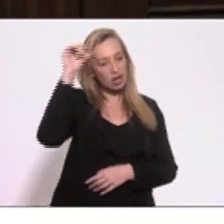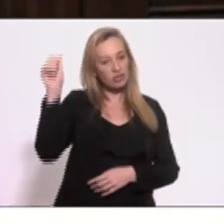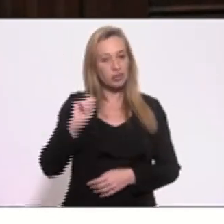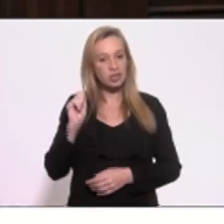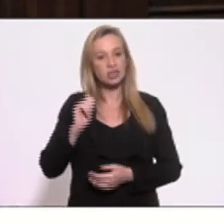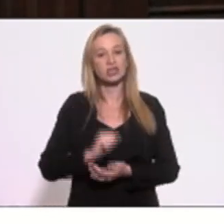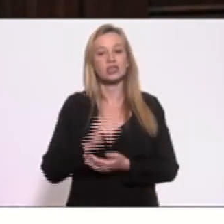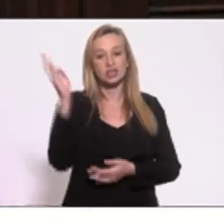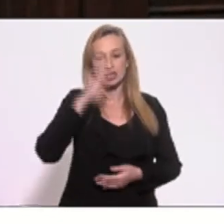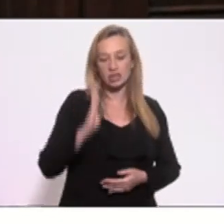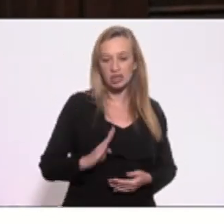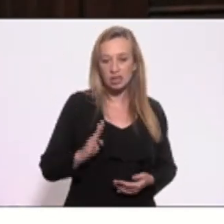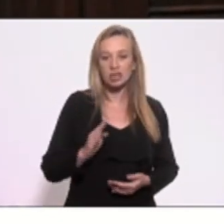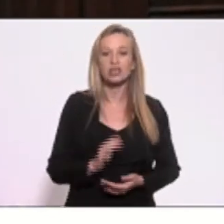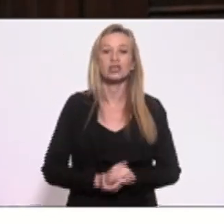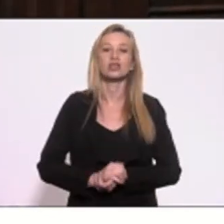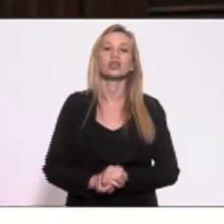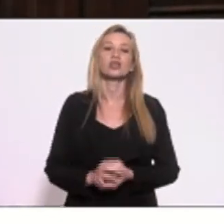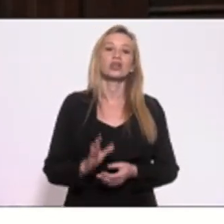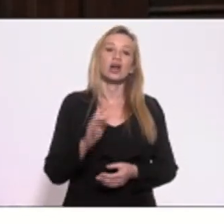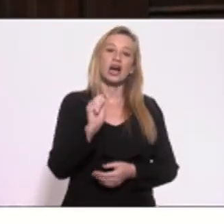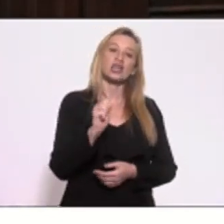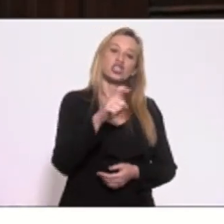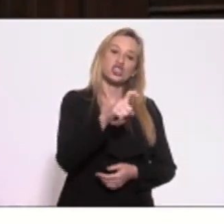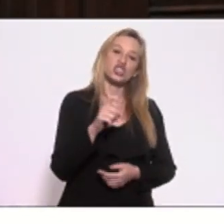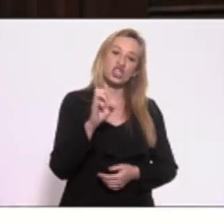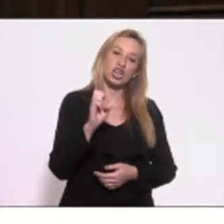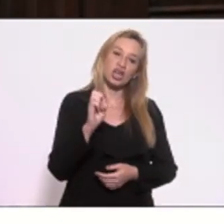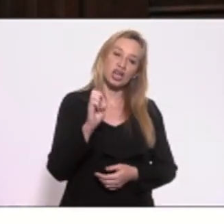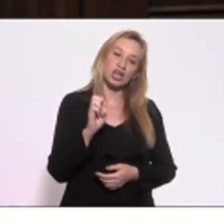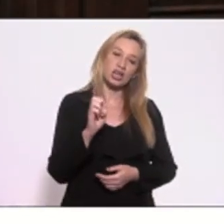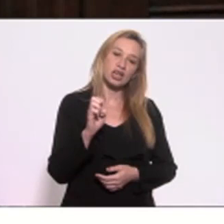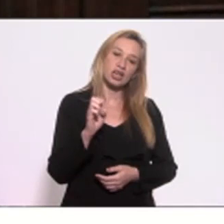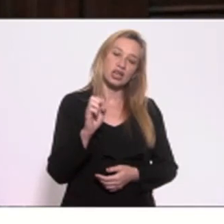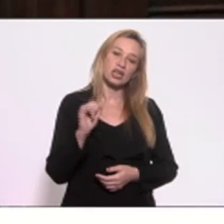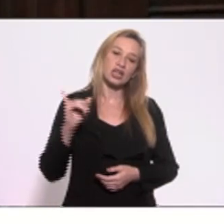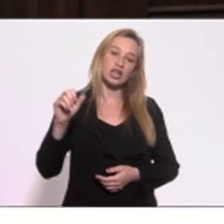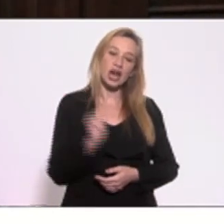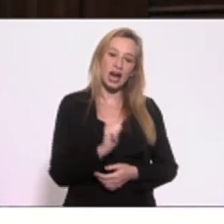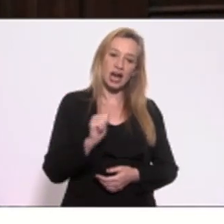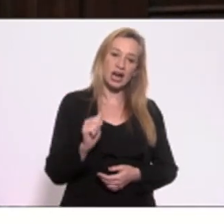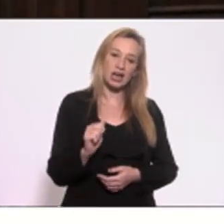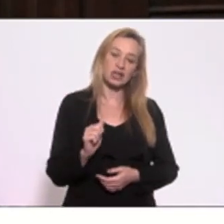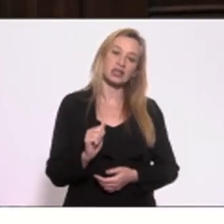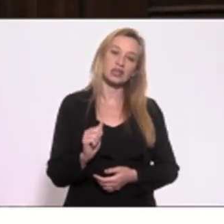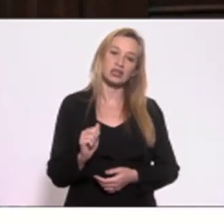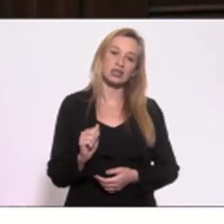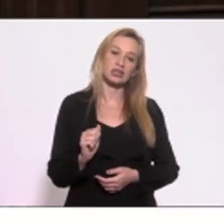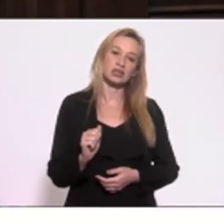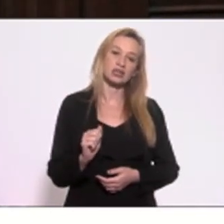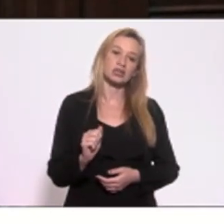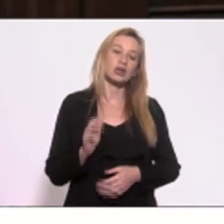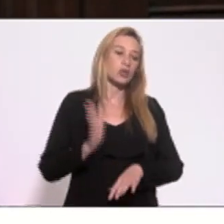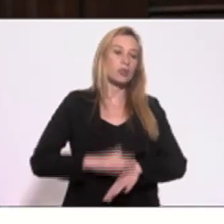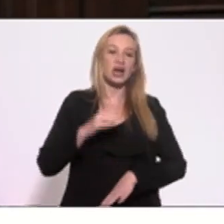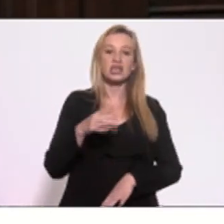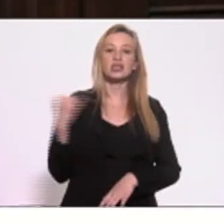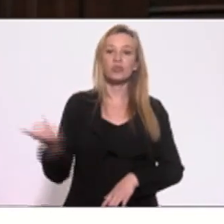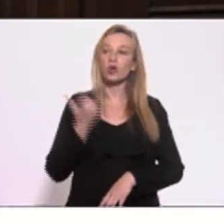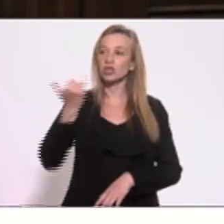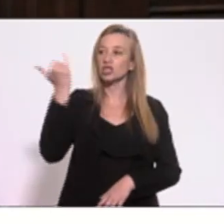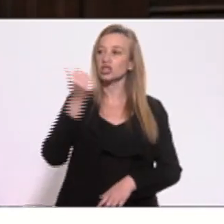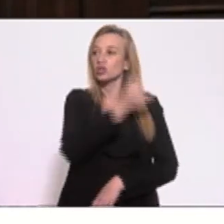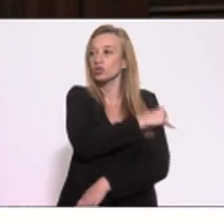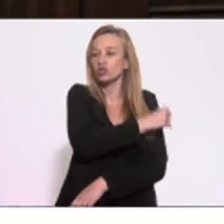afro-brasileira, dentre os quais o Axé Iá Nassô Oká Ilê Ossum é notadamente o mais importante do